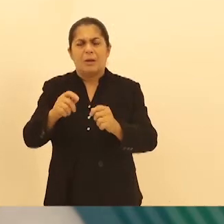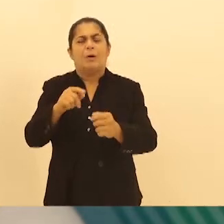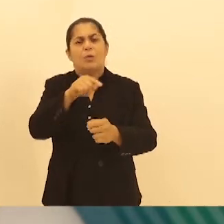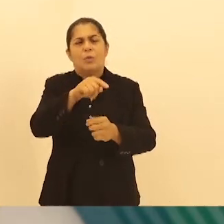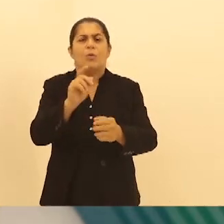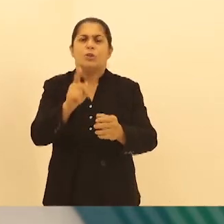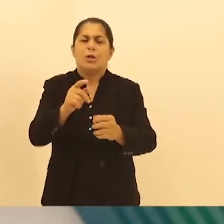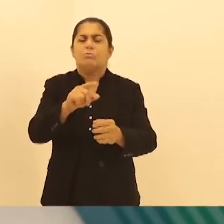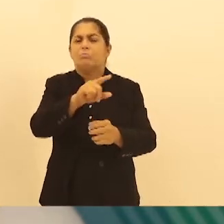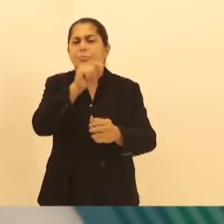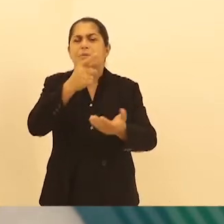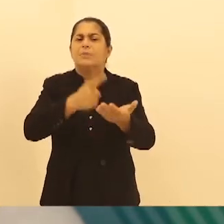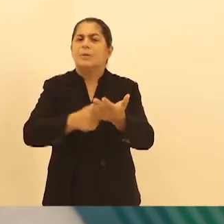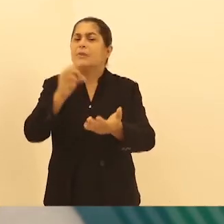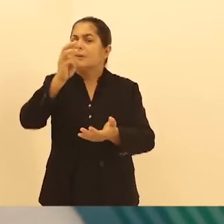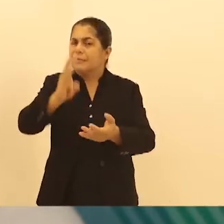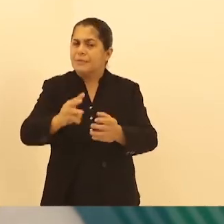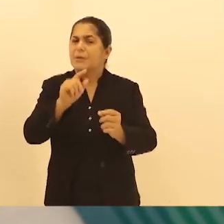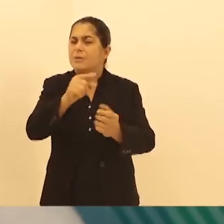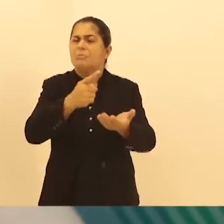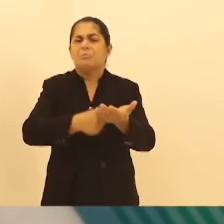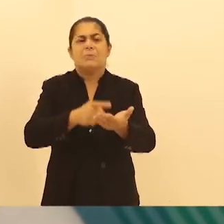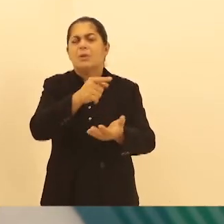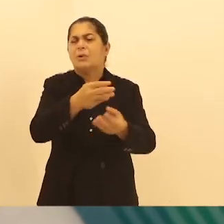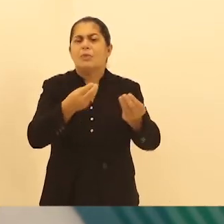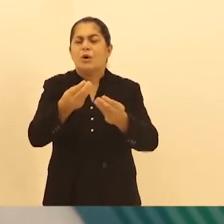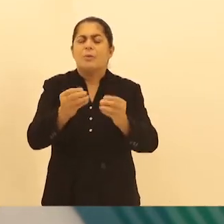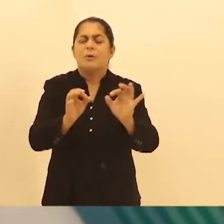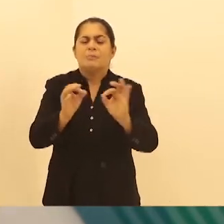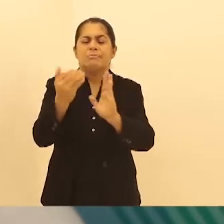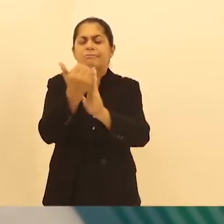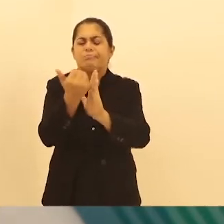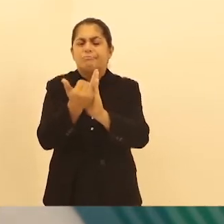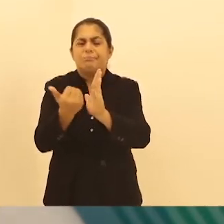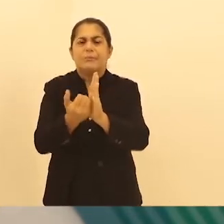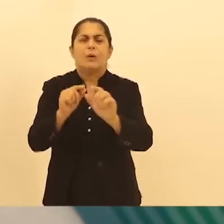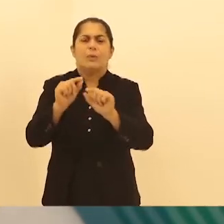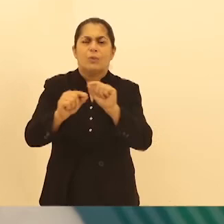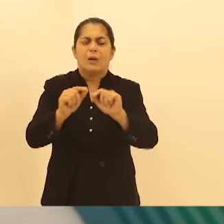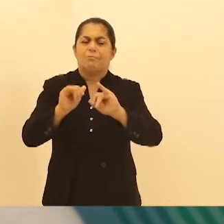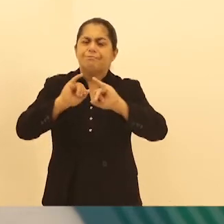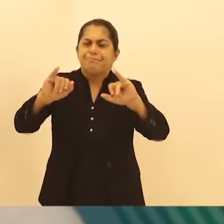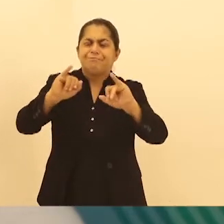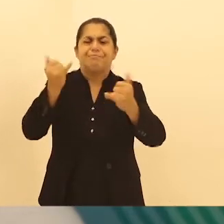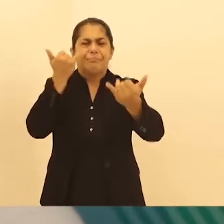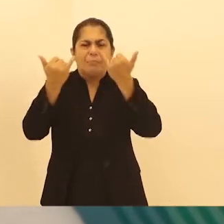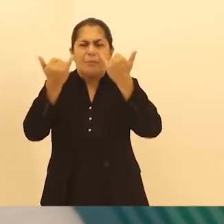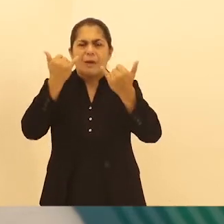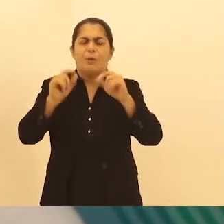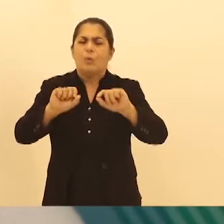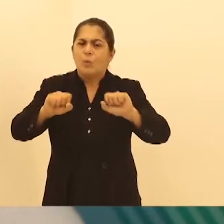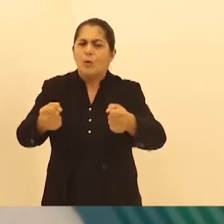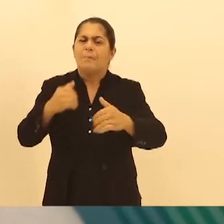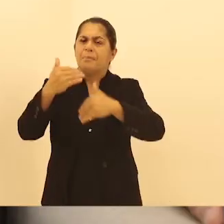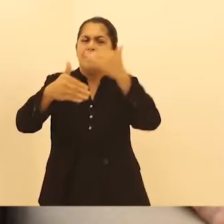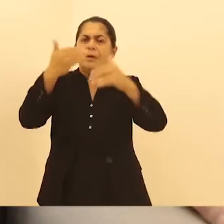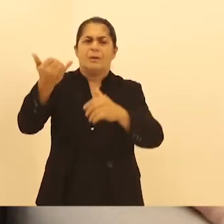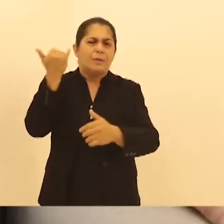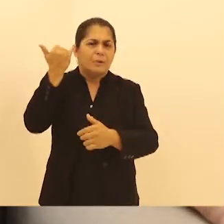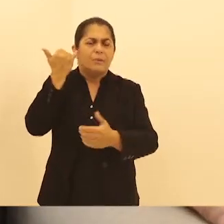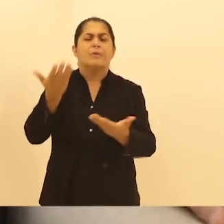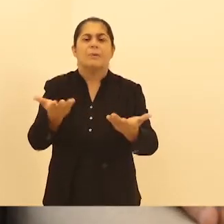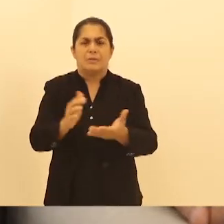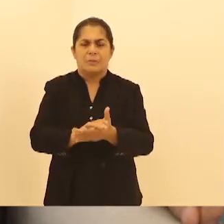foi eleito para chefiar a por três mandatos que medida sugestão tem adotado para divulgar e fortalecer a ouvidoria